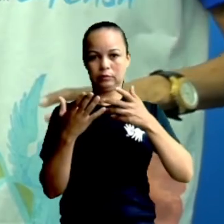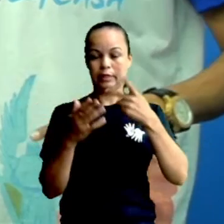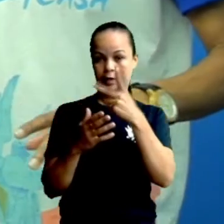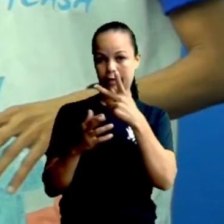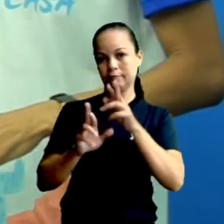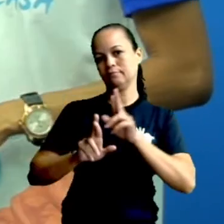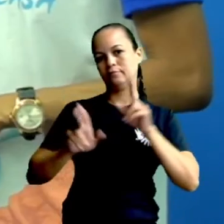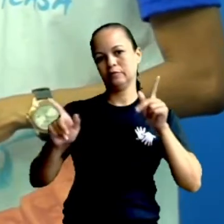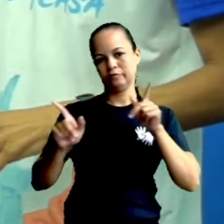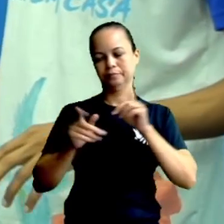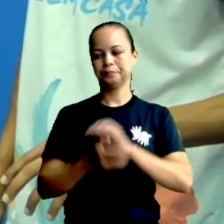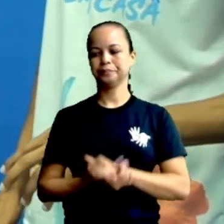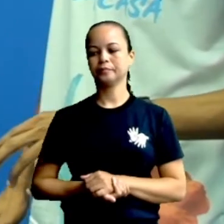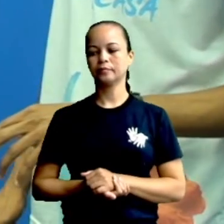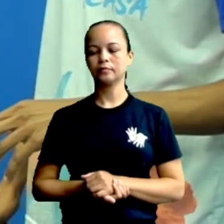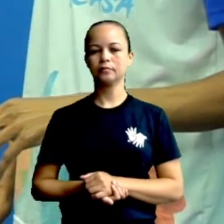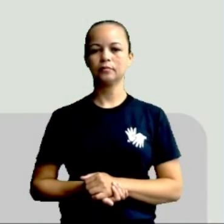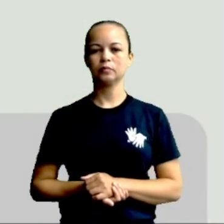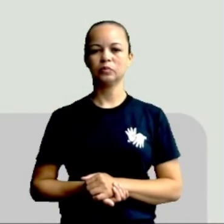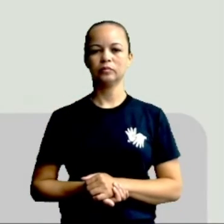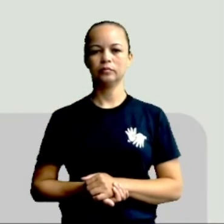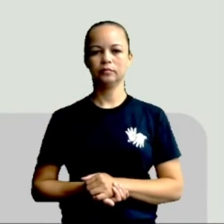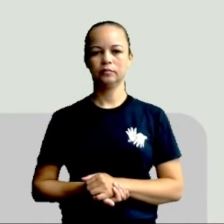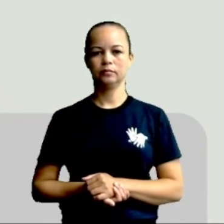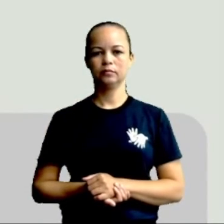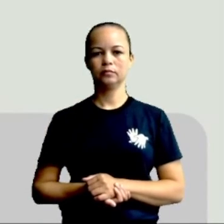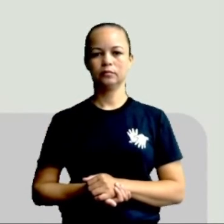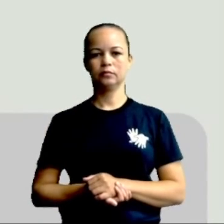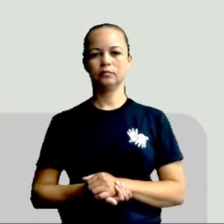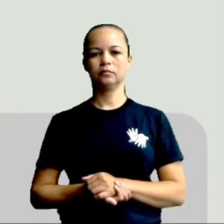até aí? Vamos voltar aqui rapidinho.